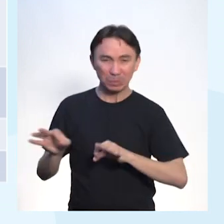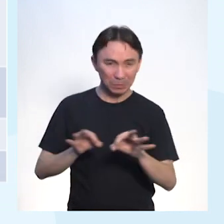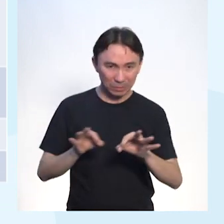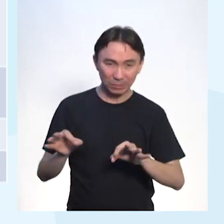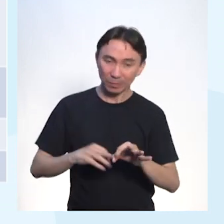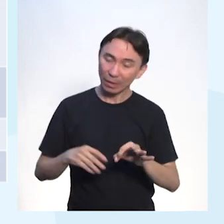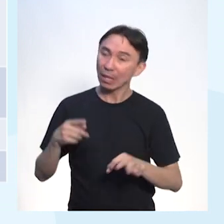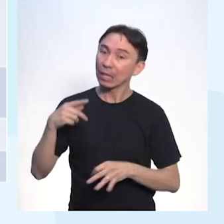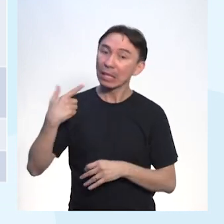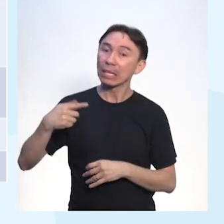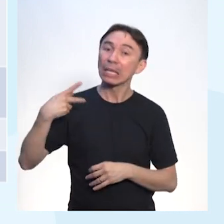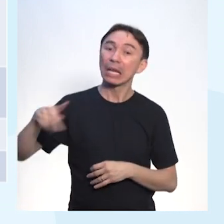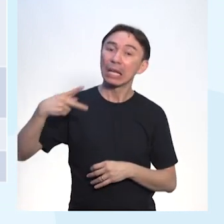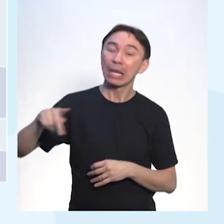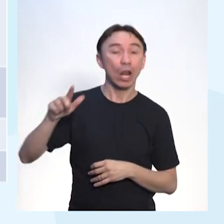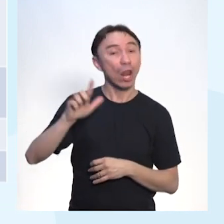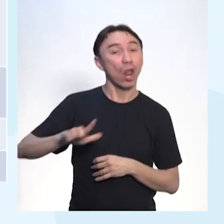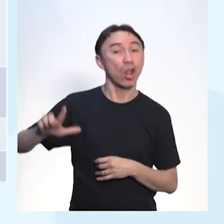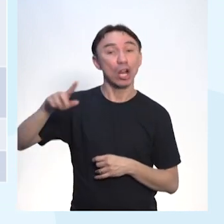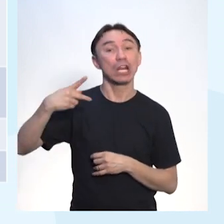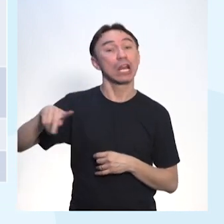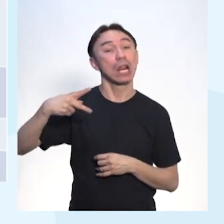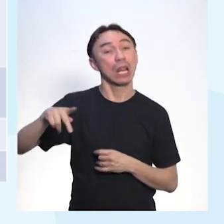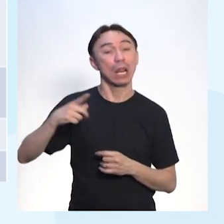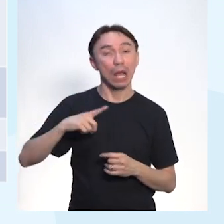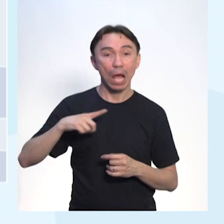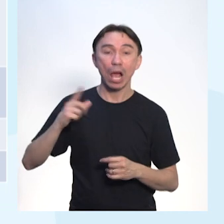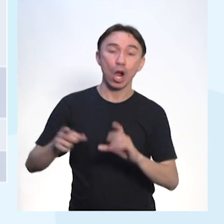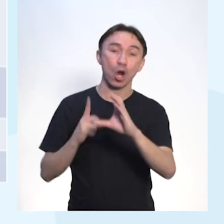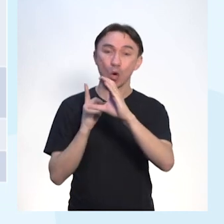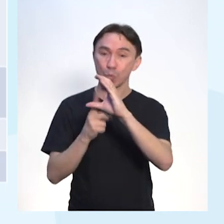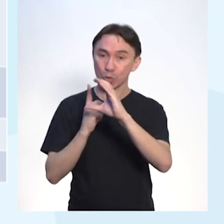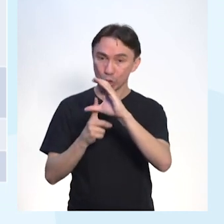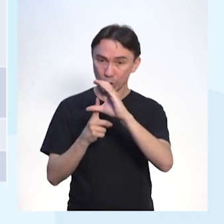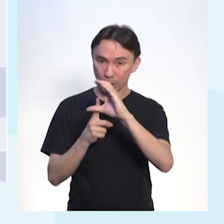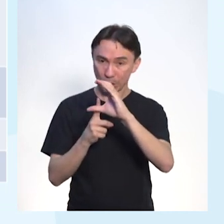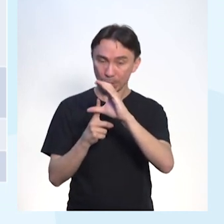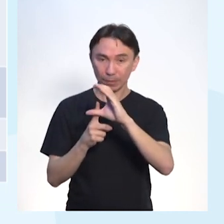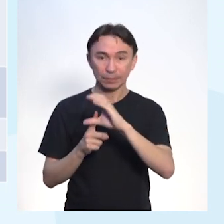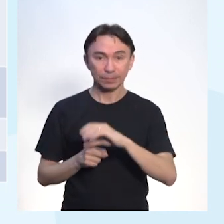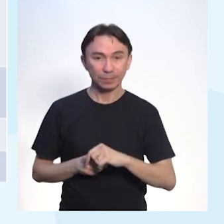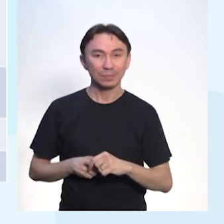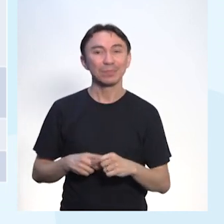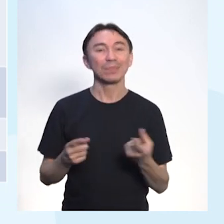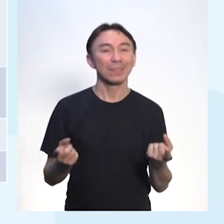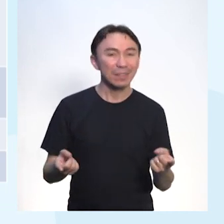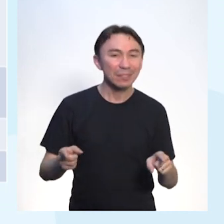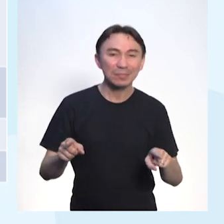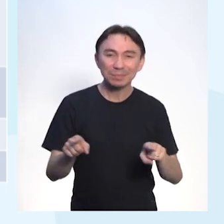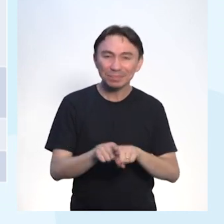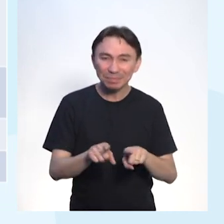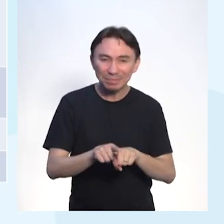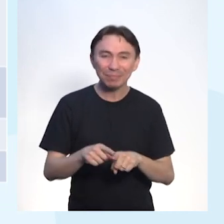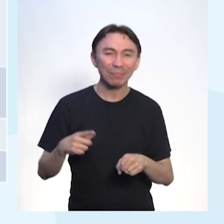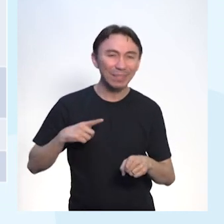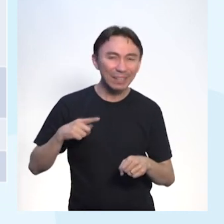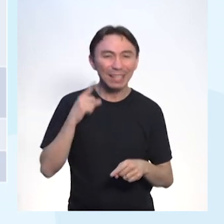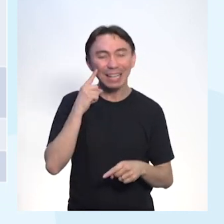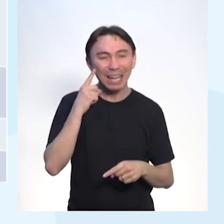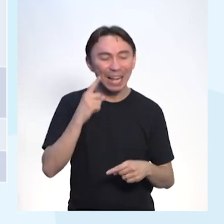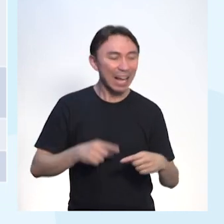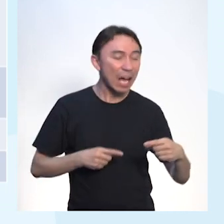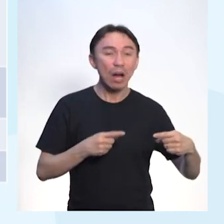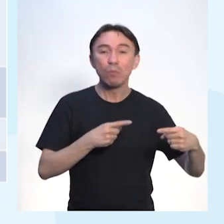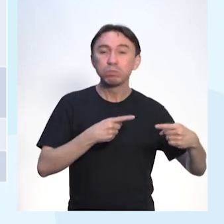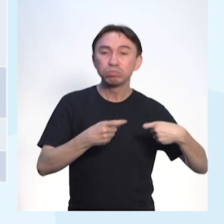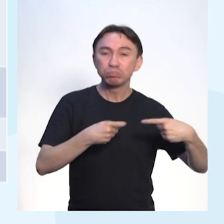comunista. A divisão da Coreia, uma guerra que deu um empate técnico até os dias de hoje, com um armistício